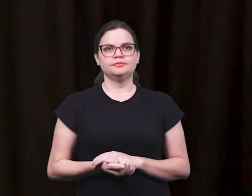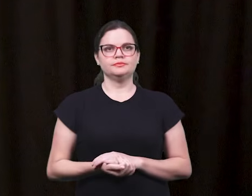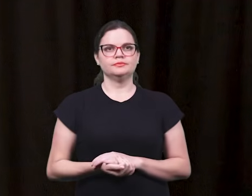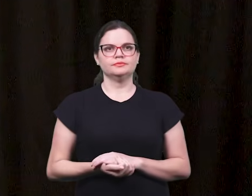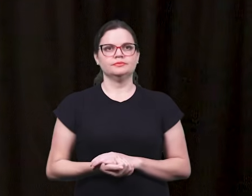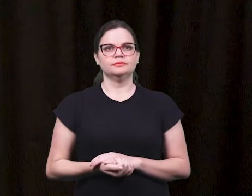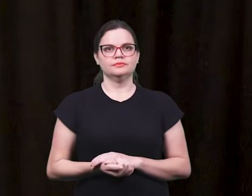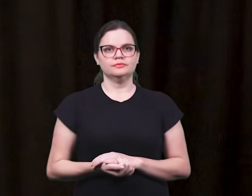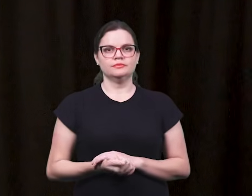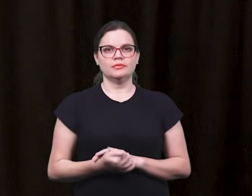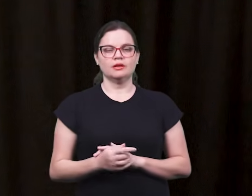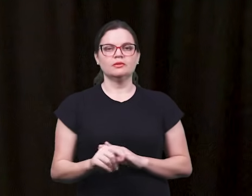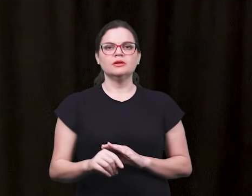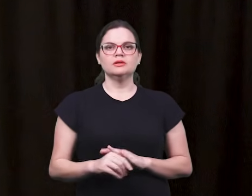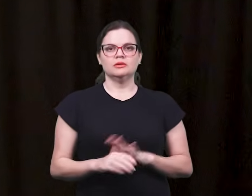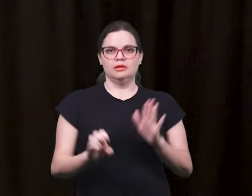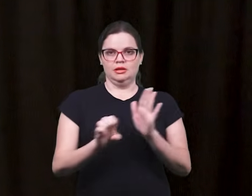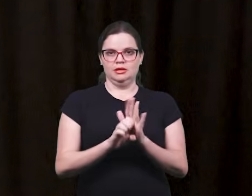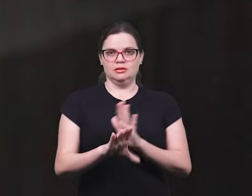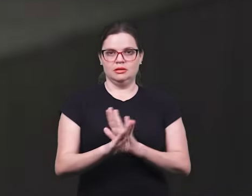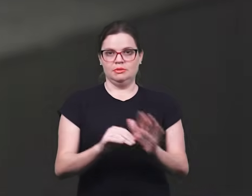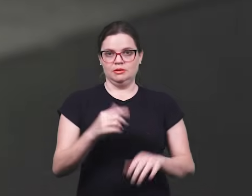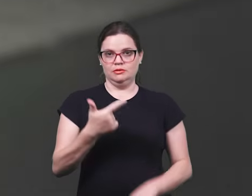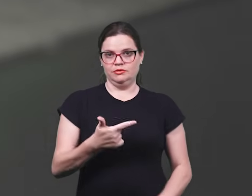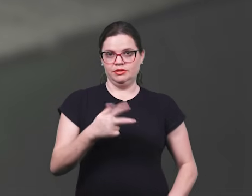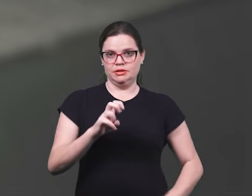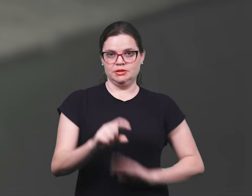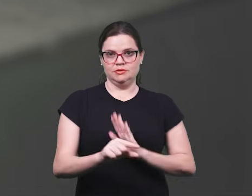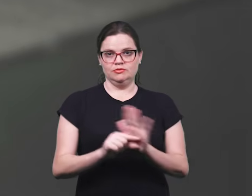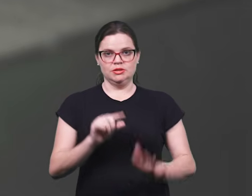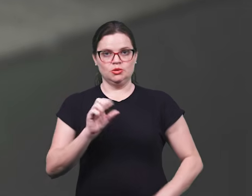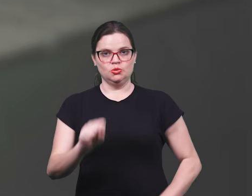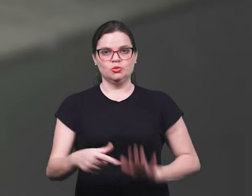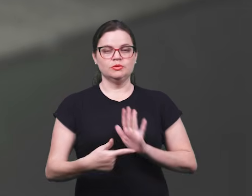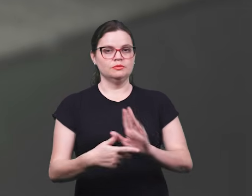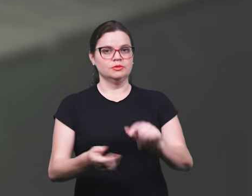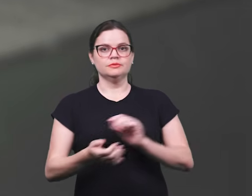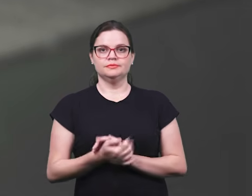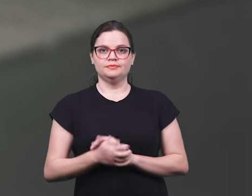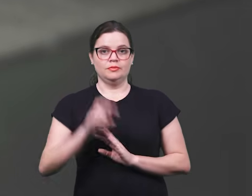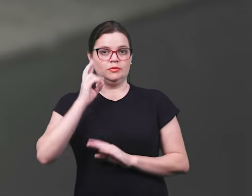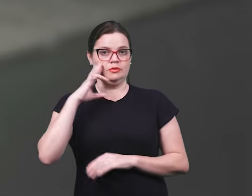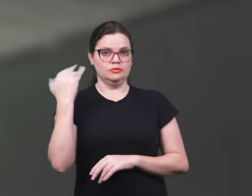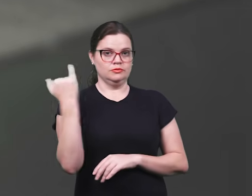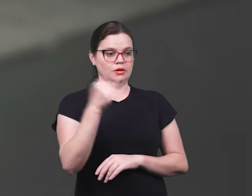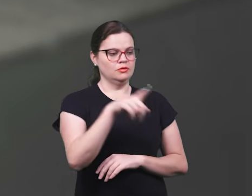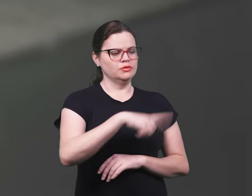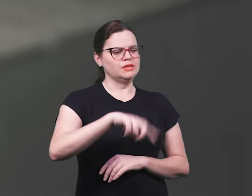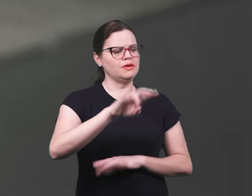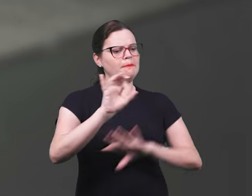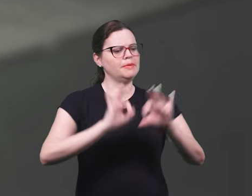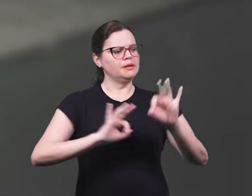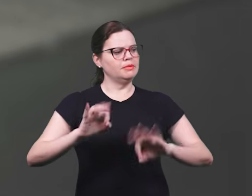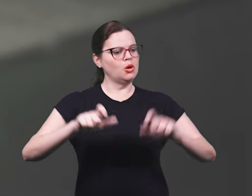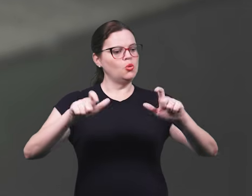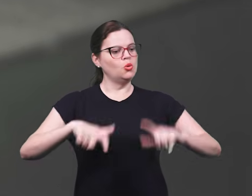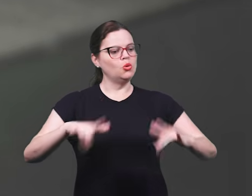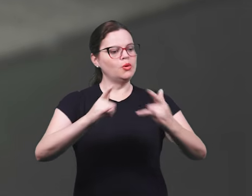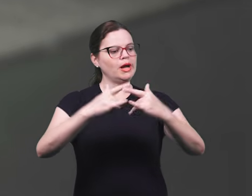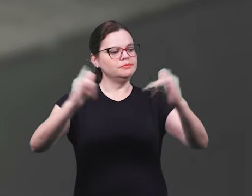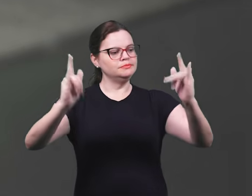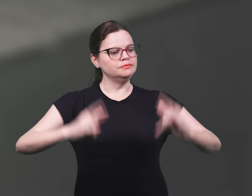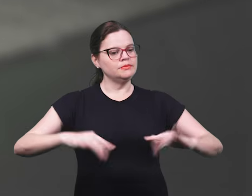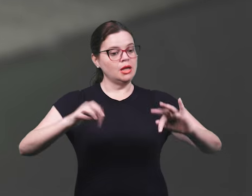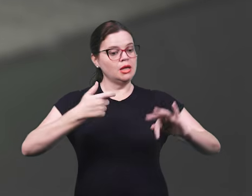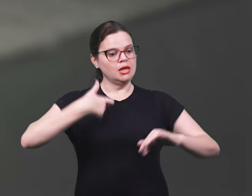palavra, está no versículo 8, que diz assim: E me farão um santuário, e habitarei no meio